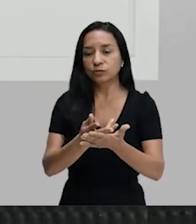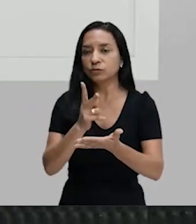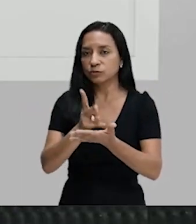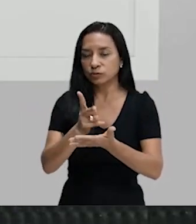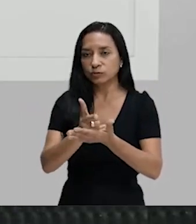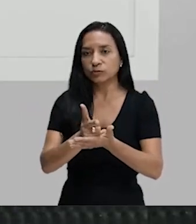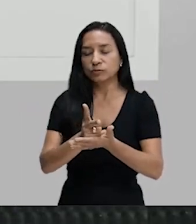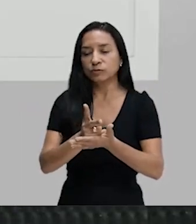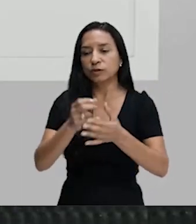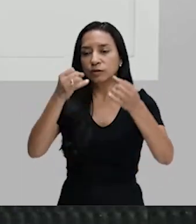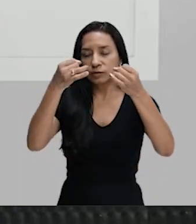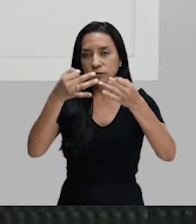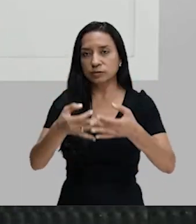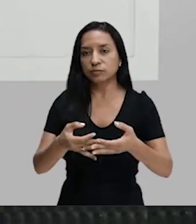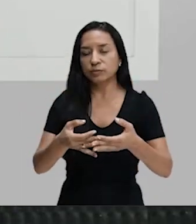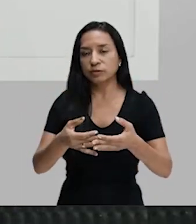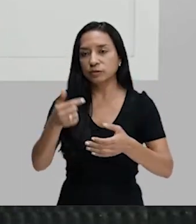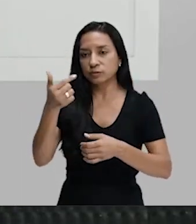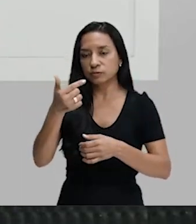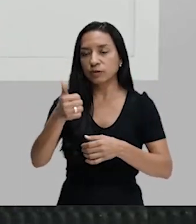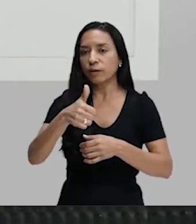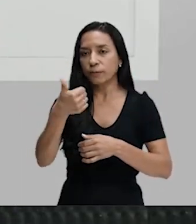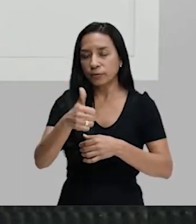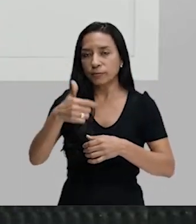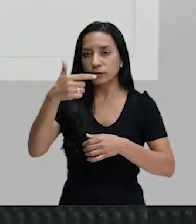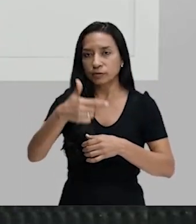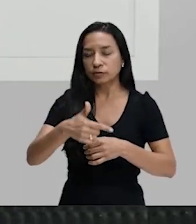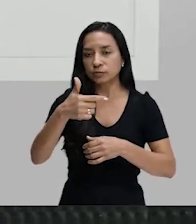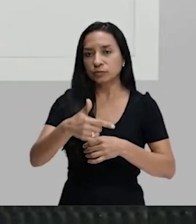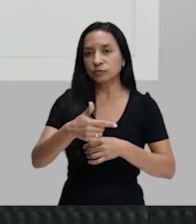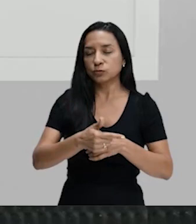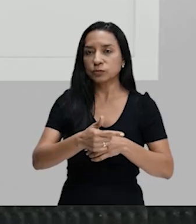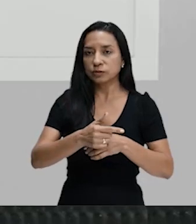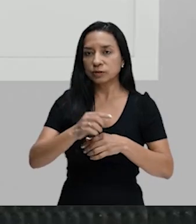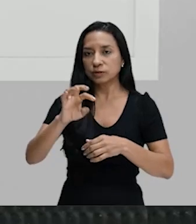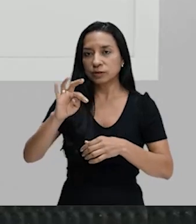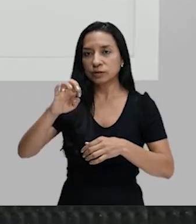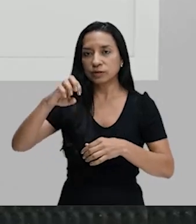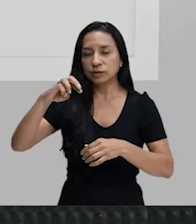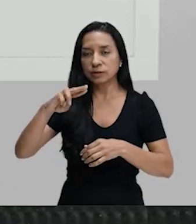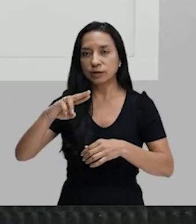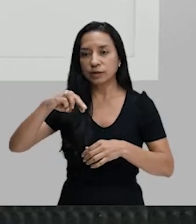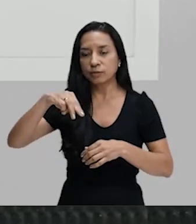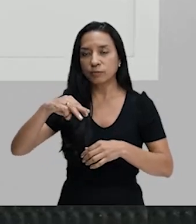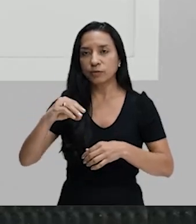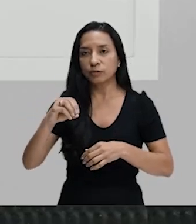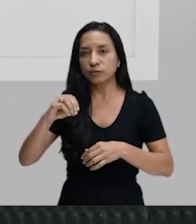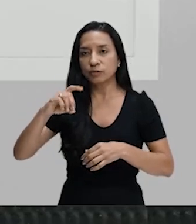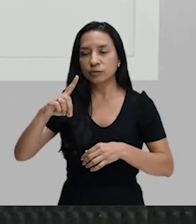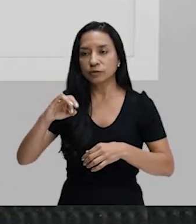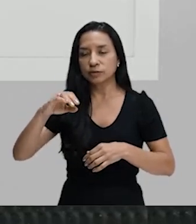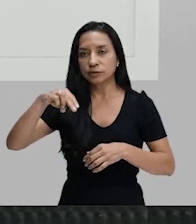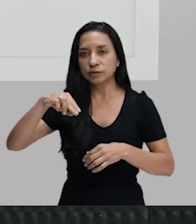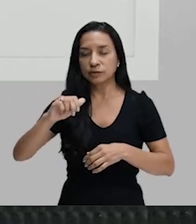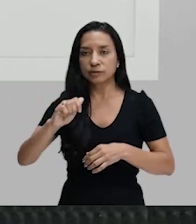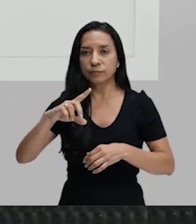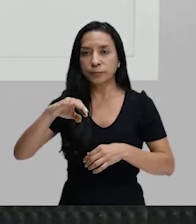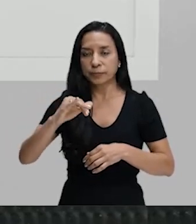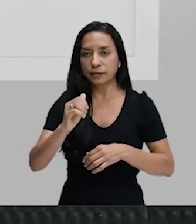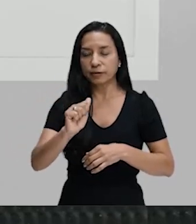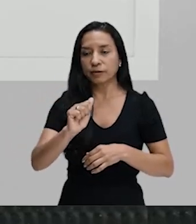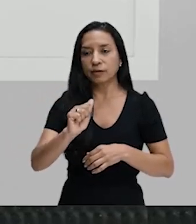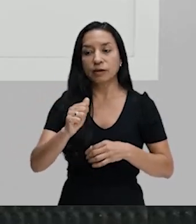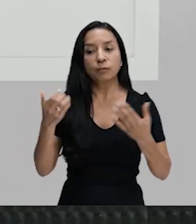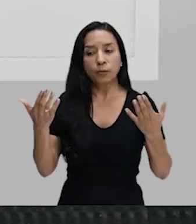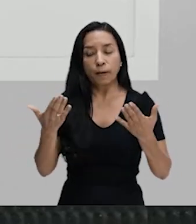a segunda lei da termodinâmica. Na aula passada nós falamos sobre o trabalho termodinâmico e também da energia interna, Então vamos